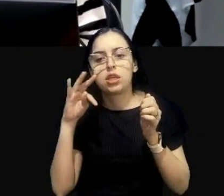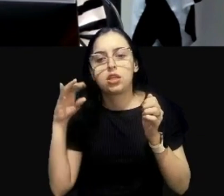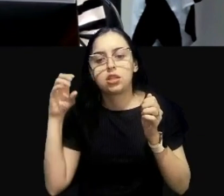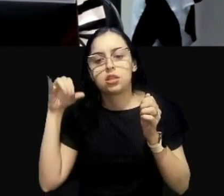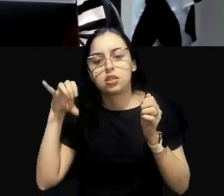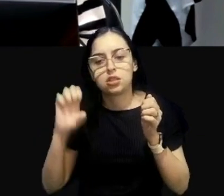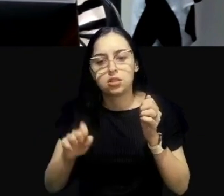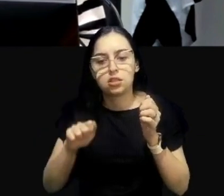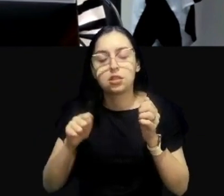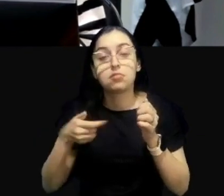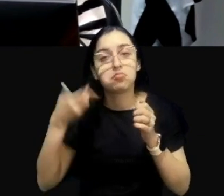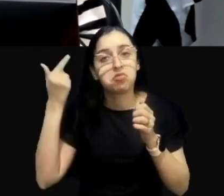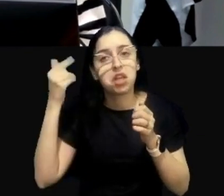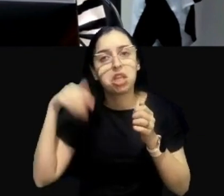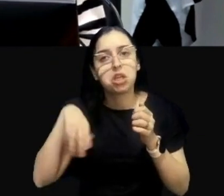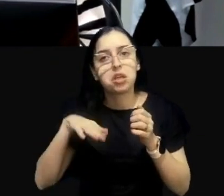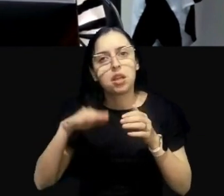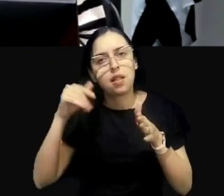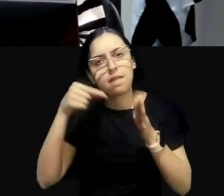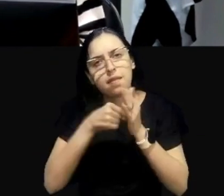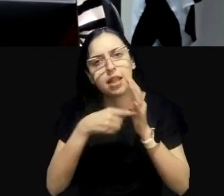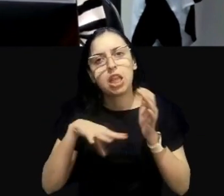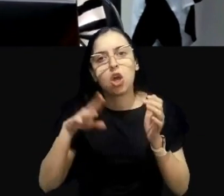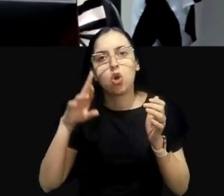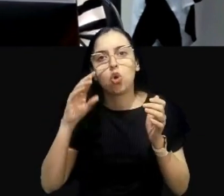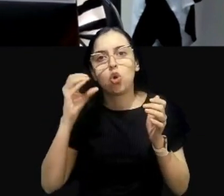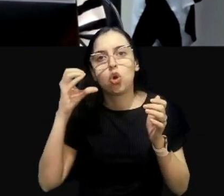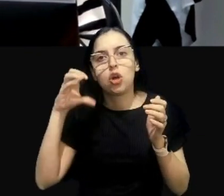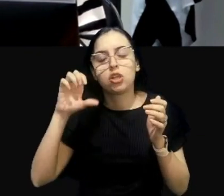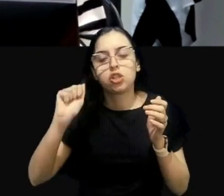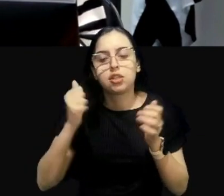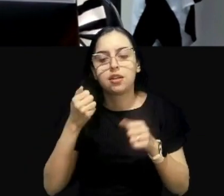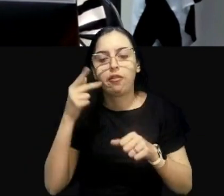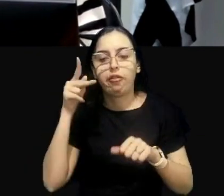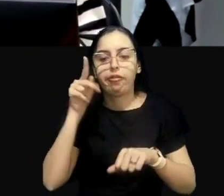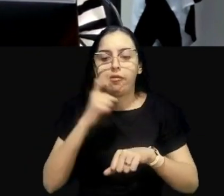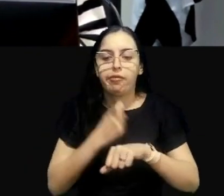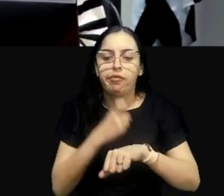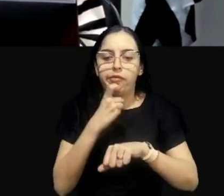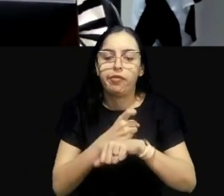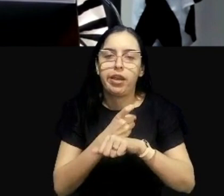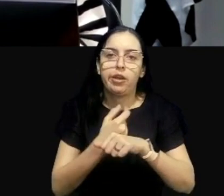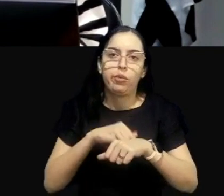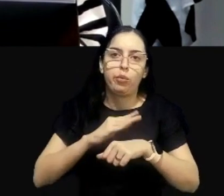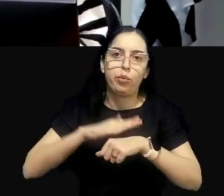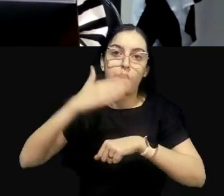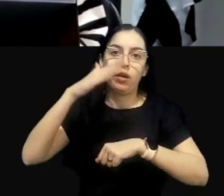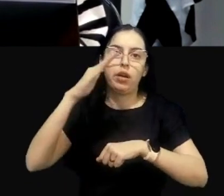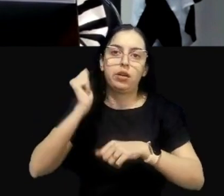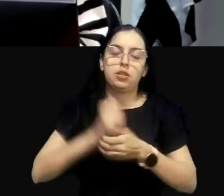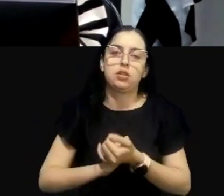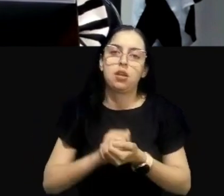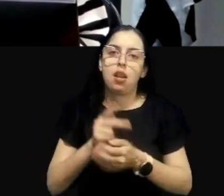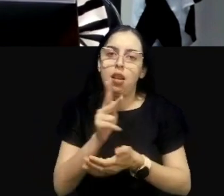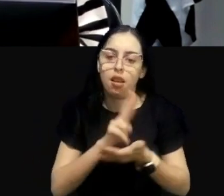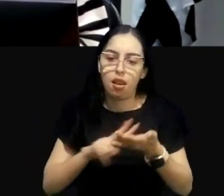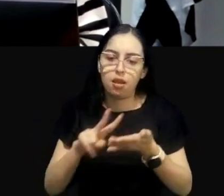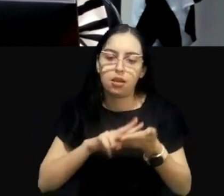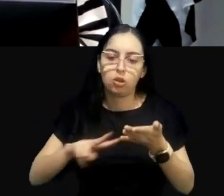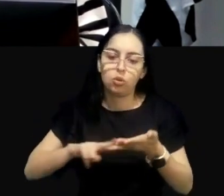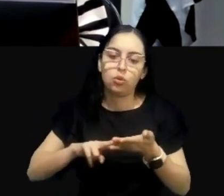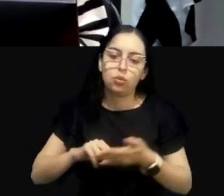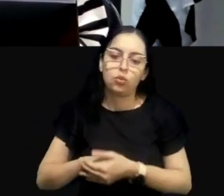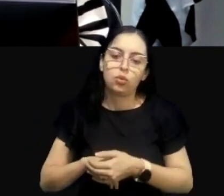uma rocha que tem um teor de ferro elevado, né. E aí nas leituras, né,